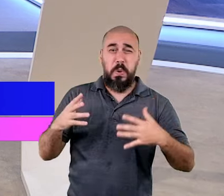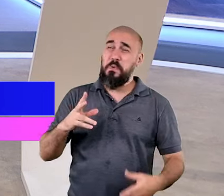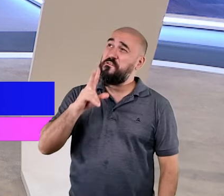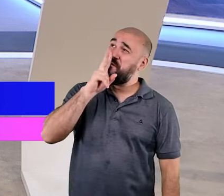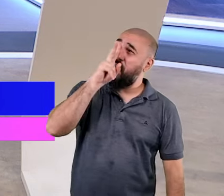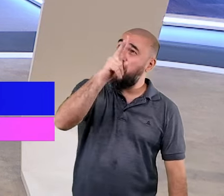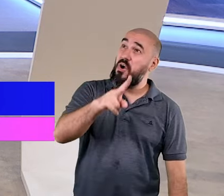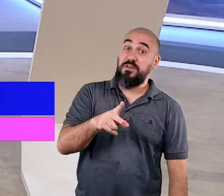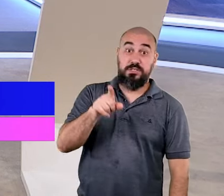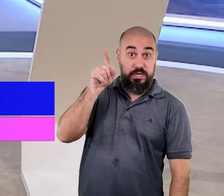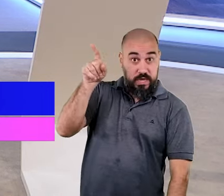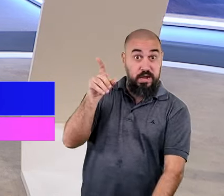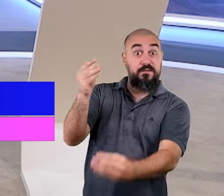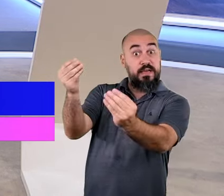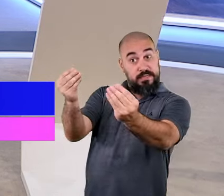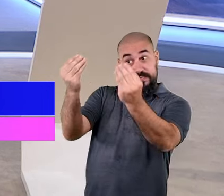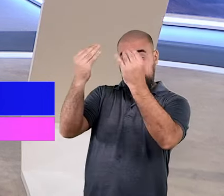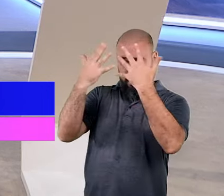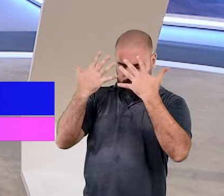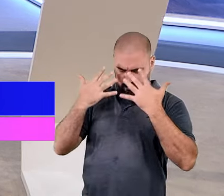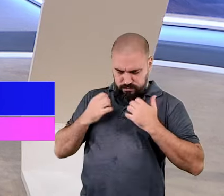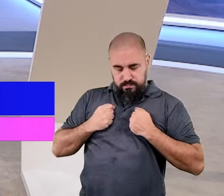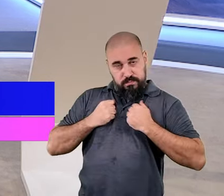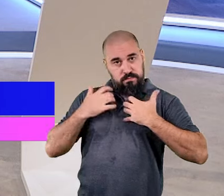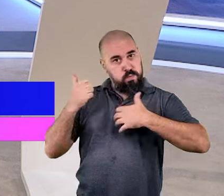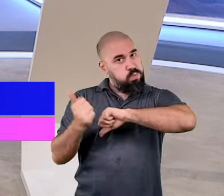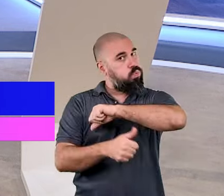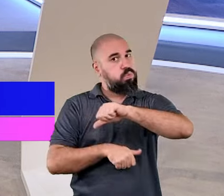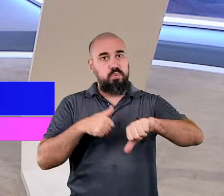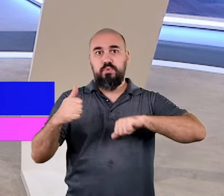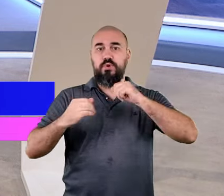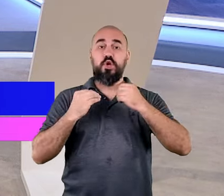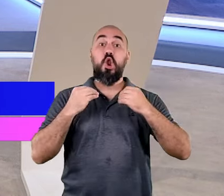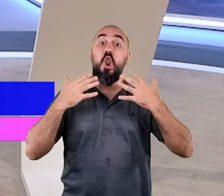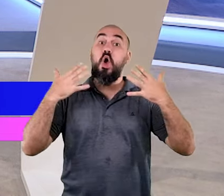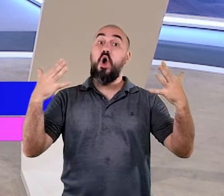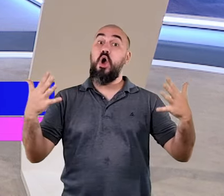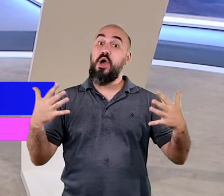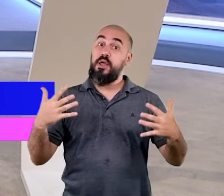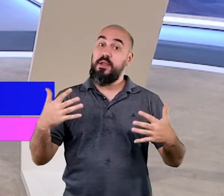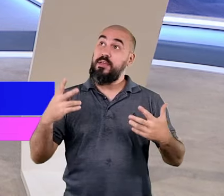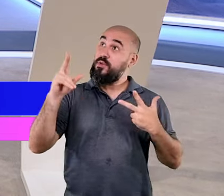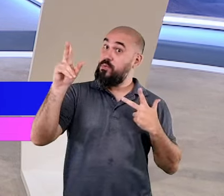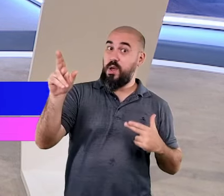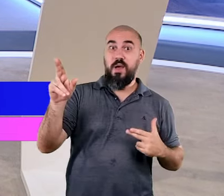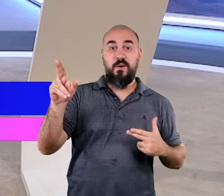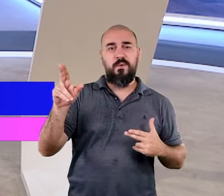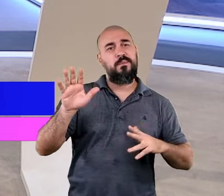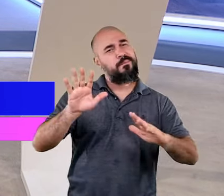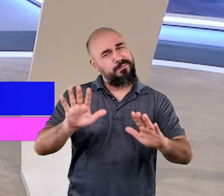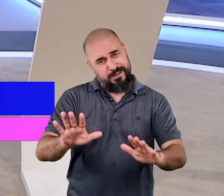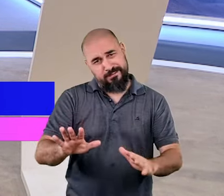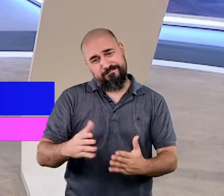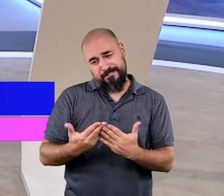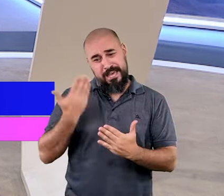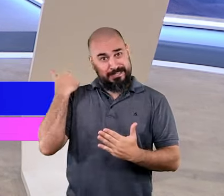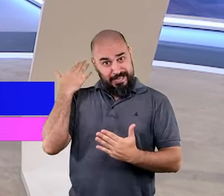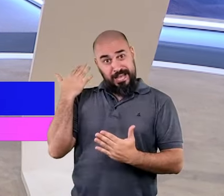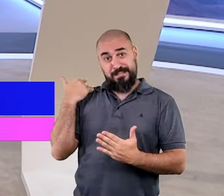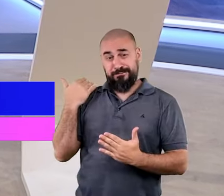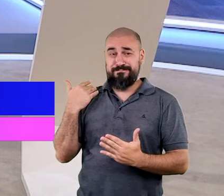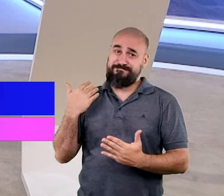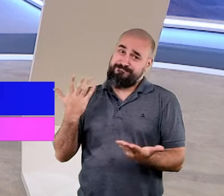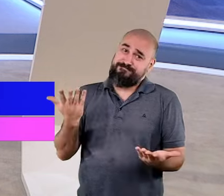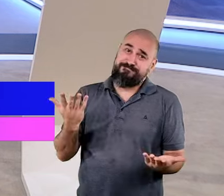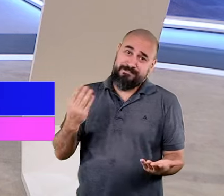ele vai nos devolver, que deveria ser desde o começo. Mas por causa do pecado, um abismo foi